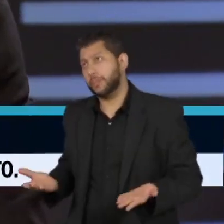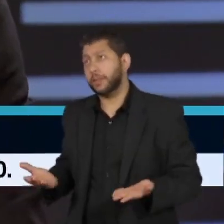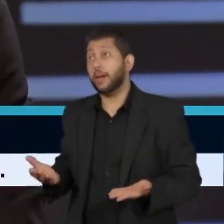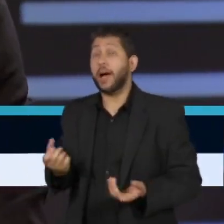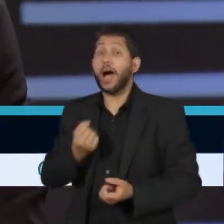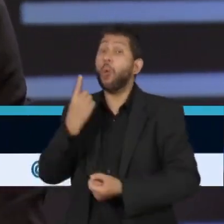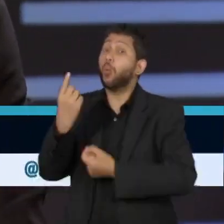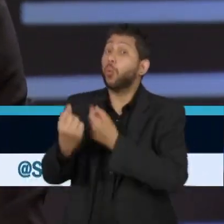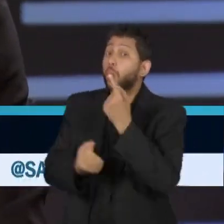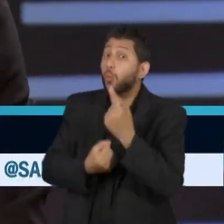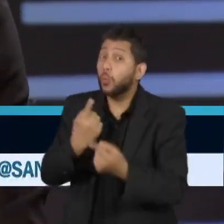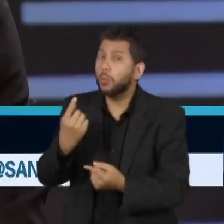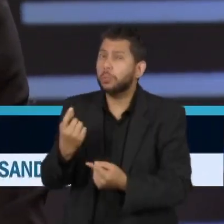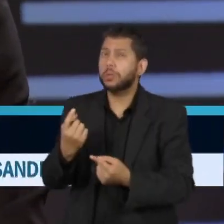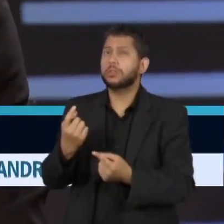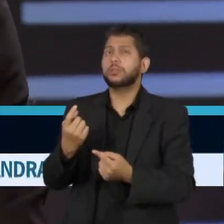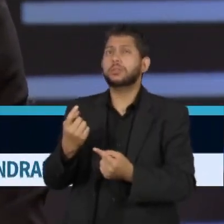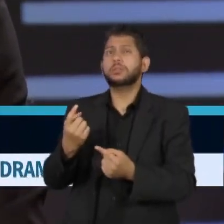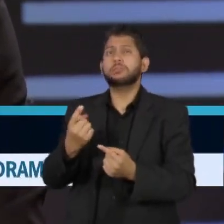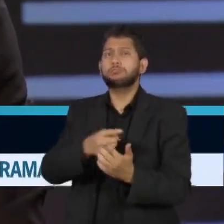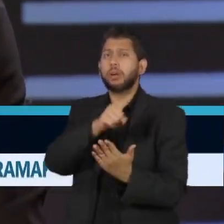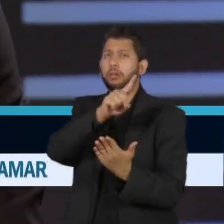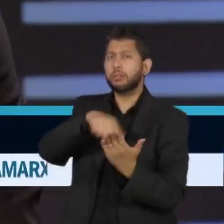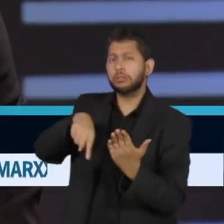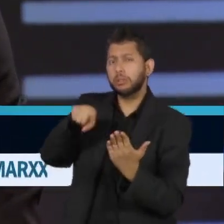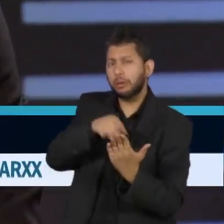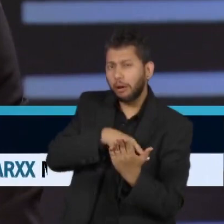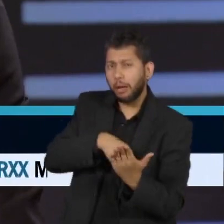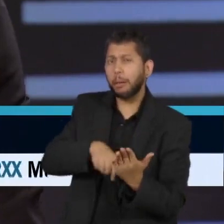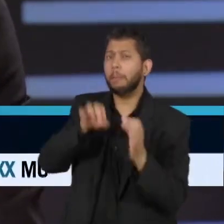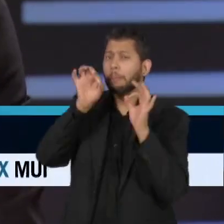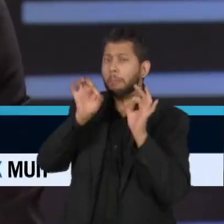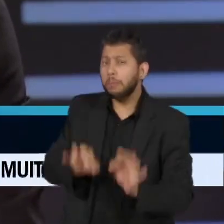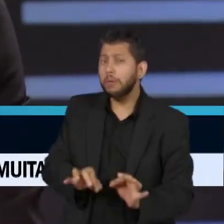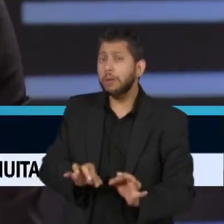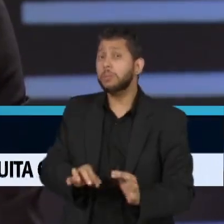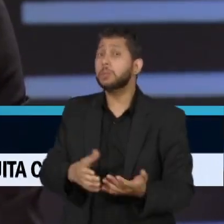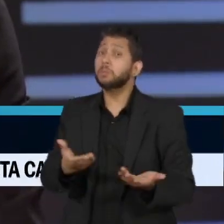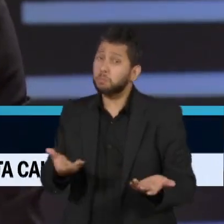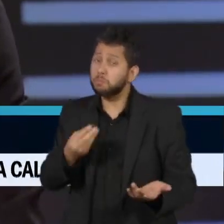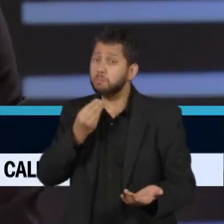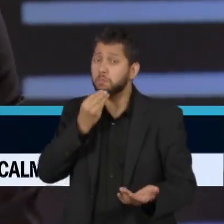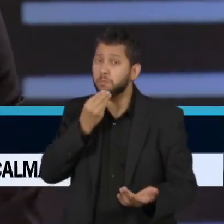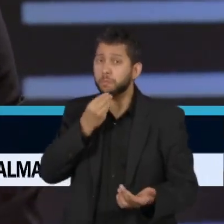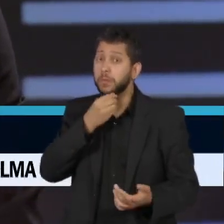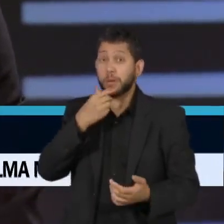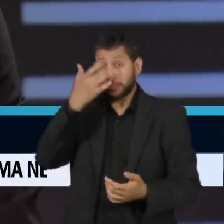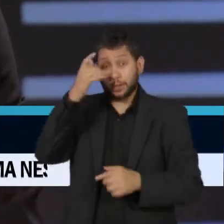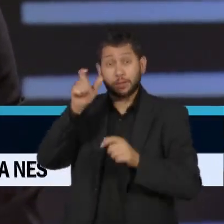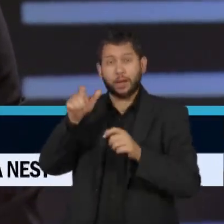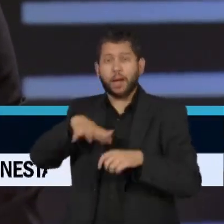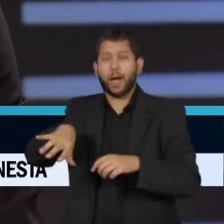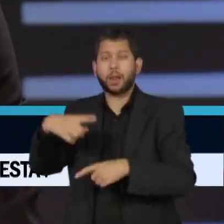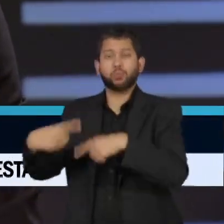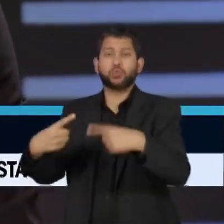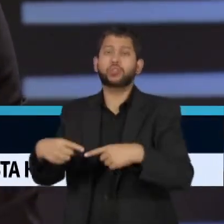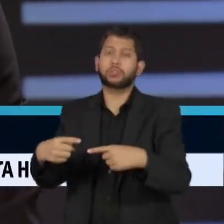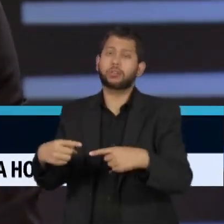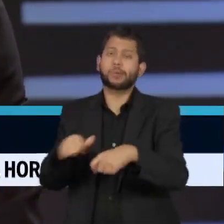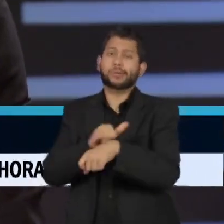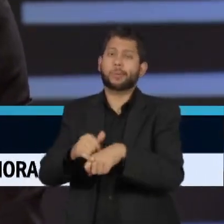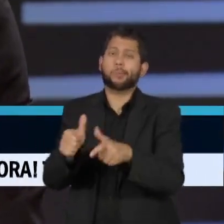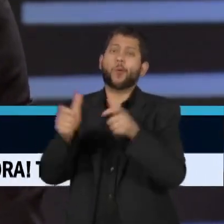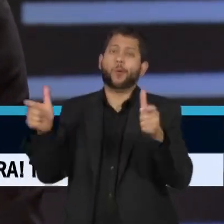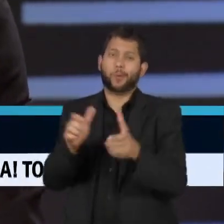que tiverem capacidade aí de serem de serem realmente implementados mas eu acho que o político é maior e o maior